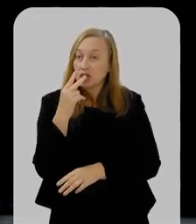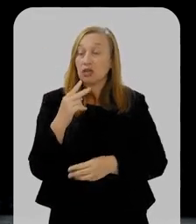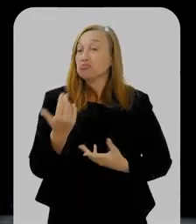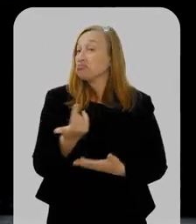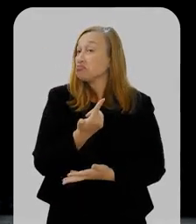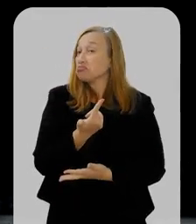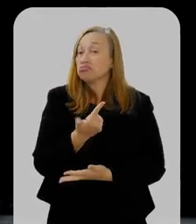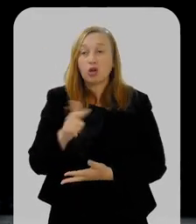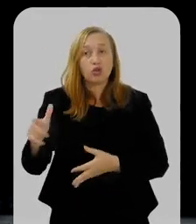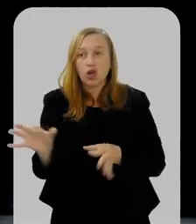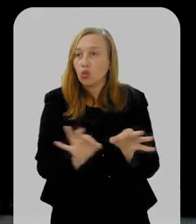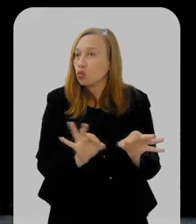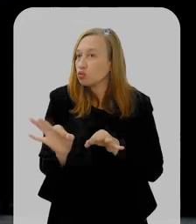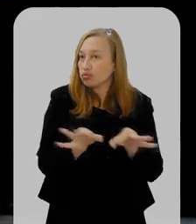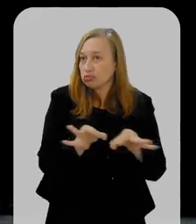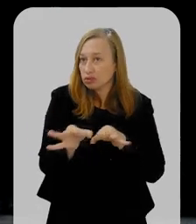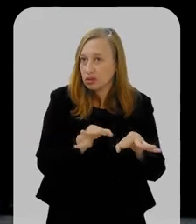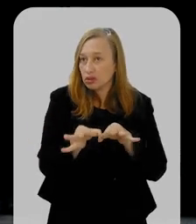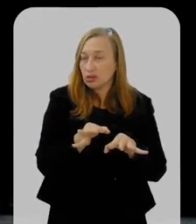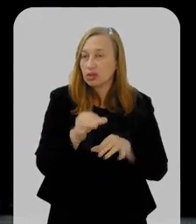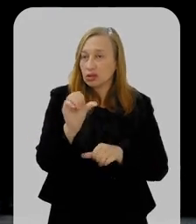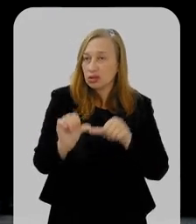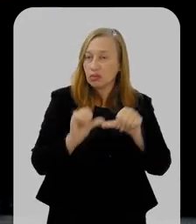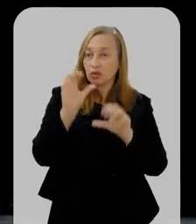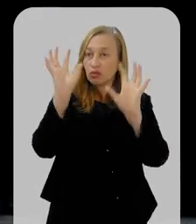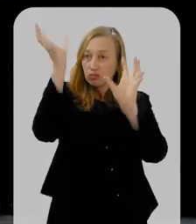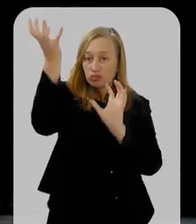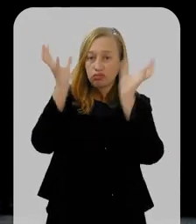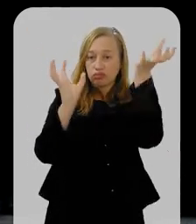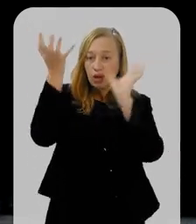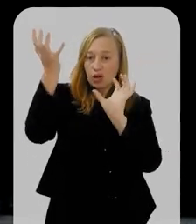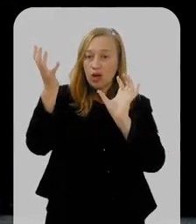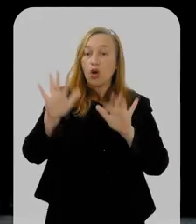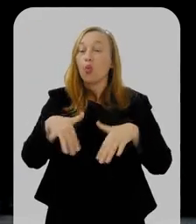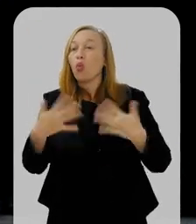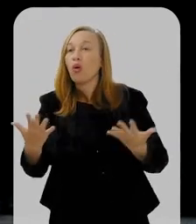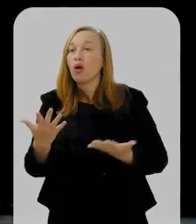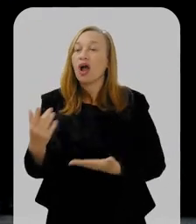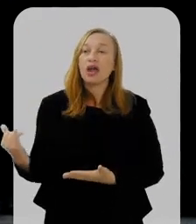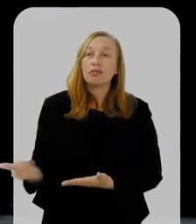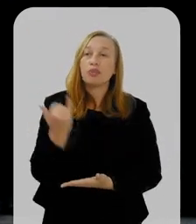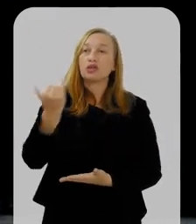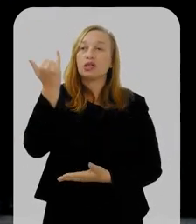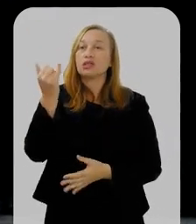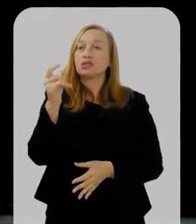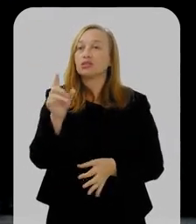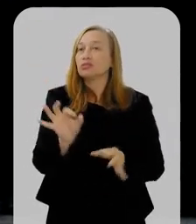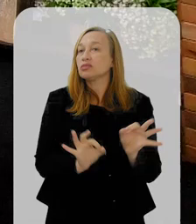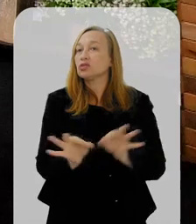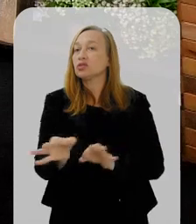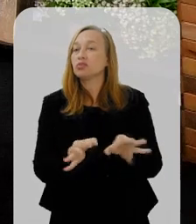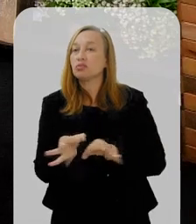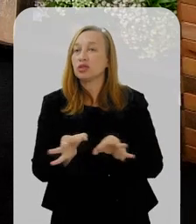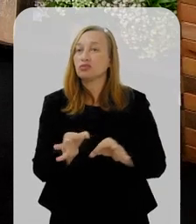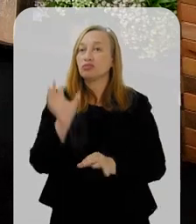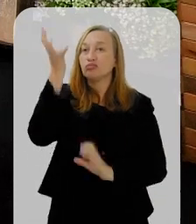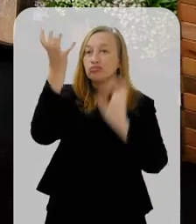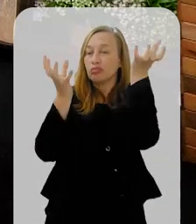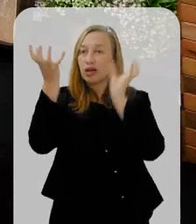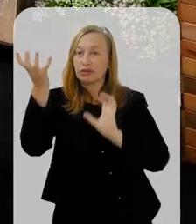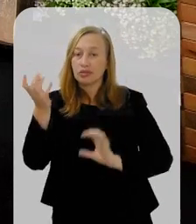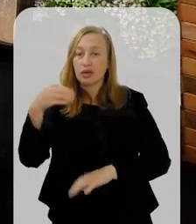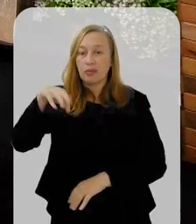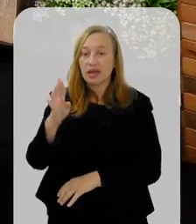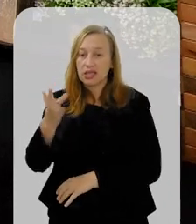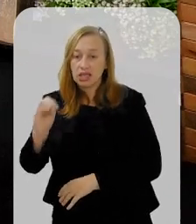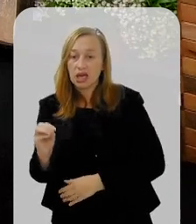essas capitais que ainda não possuem um plano de ação aí para as mudanças climáticas. Qual a importância desses planos, Marcelo? Bueno, então